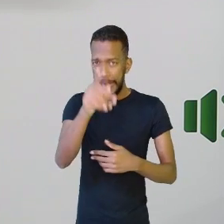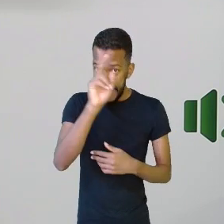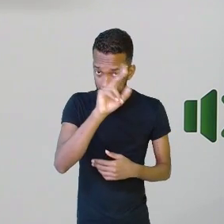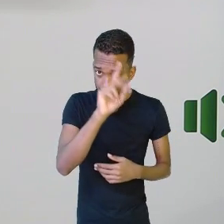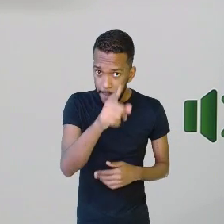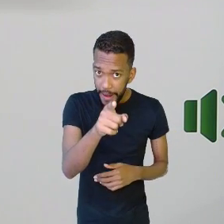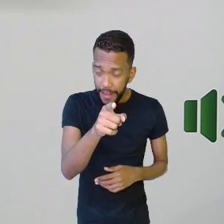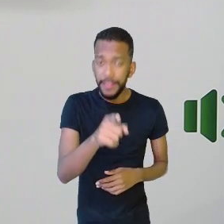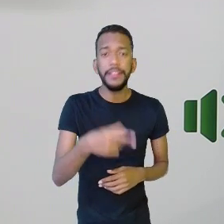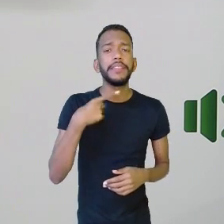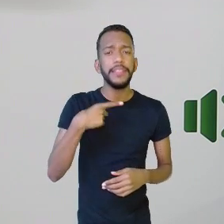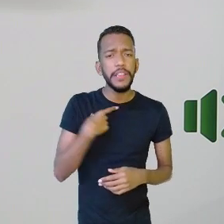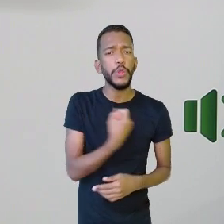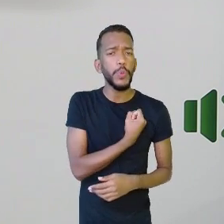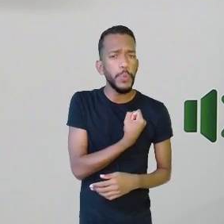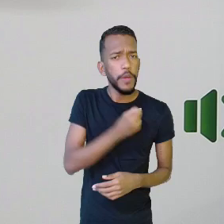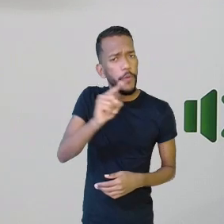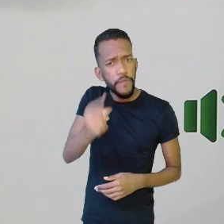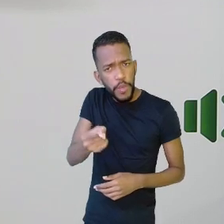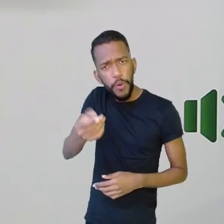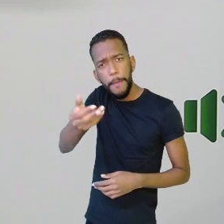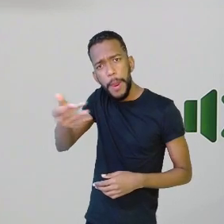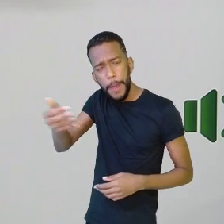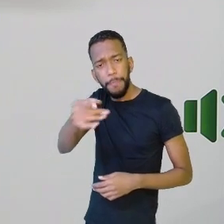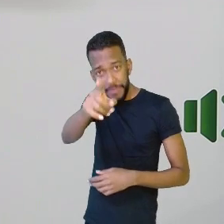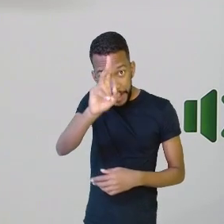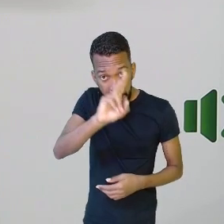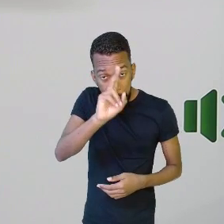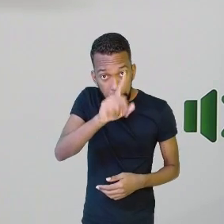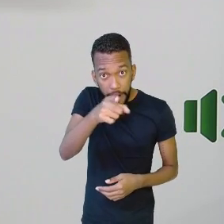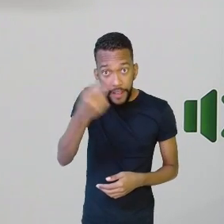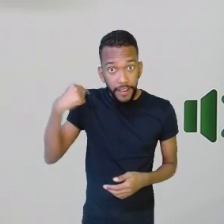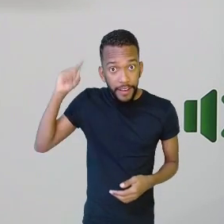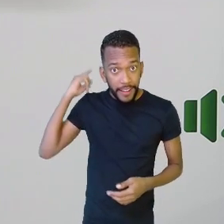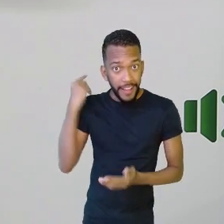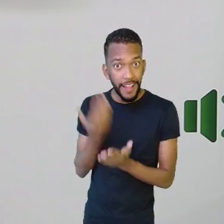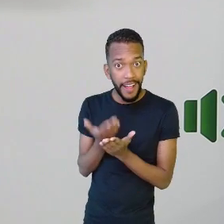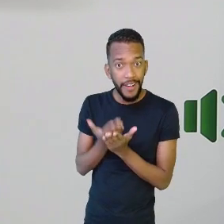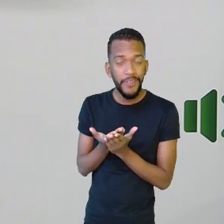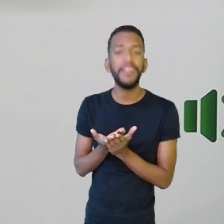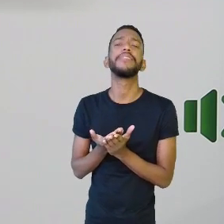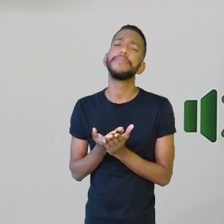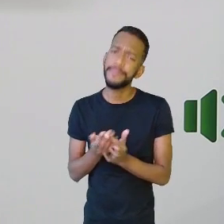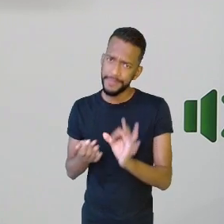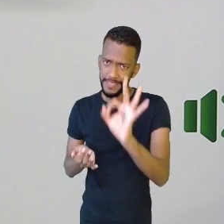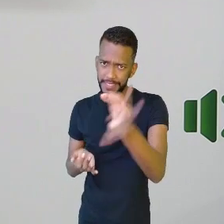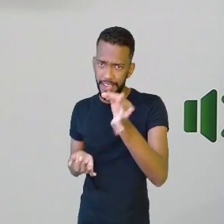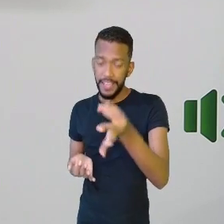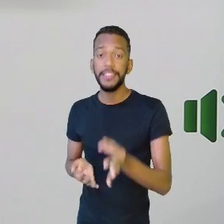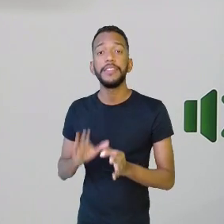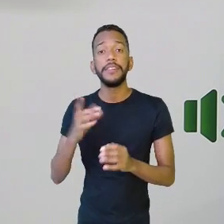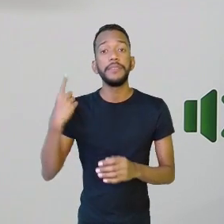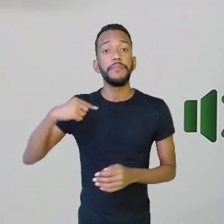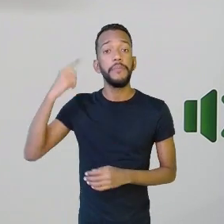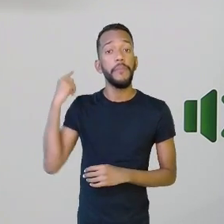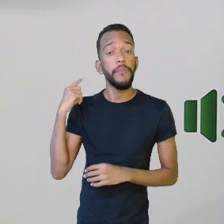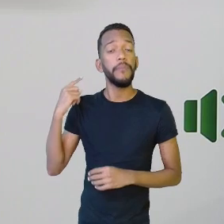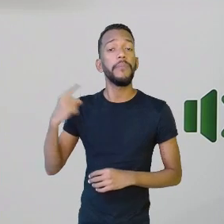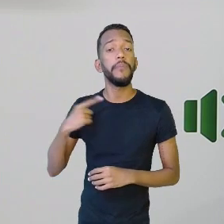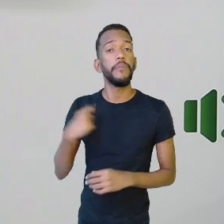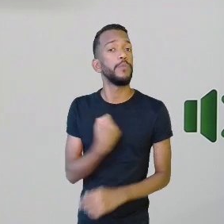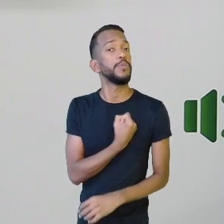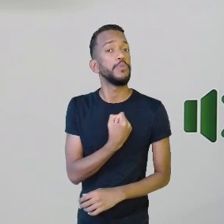decimais. A nossa última aula. Isso, lembrou? Correto.